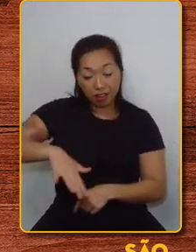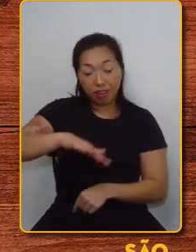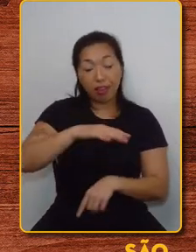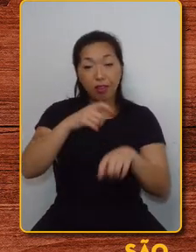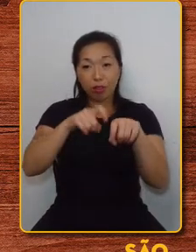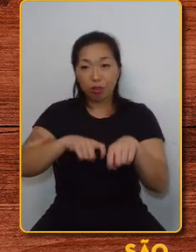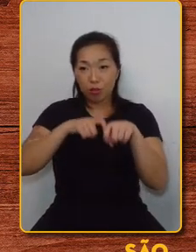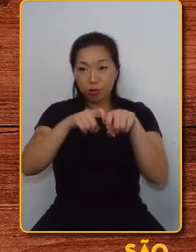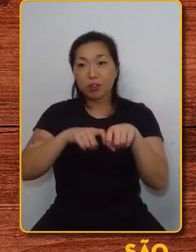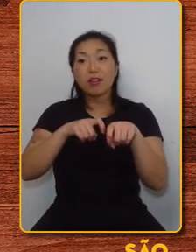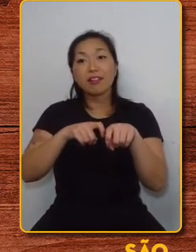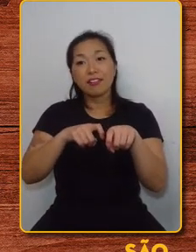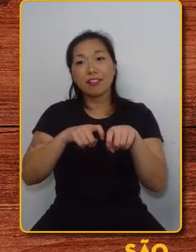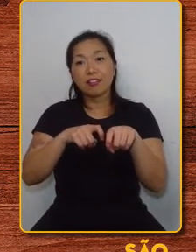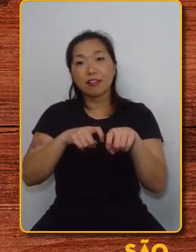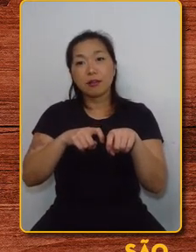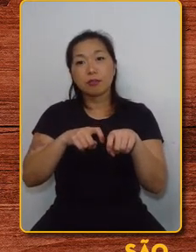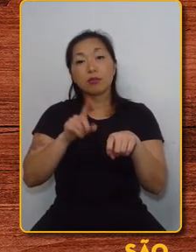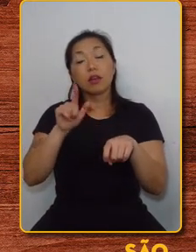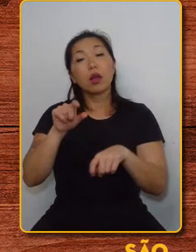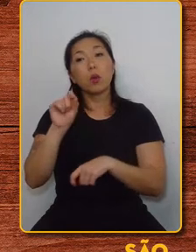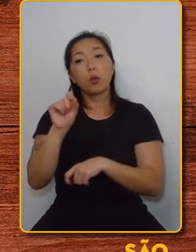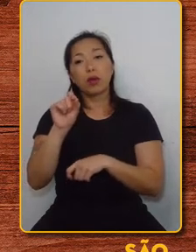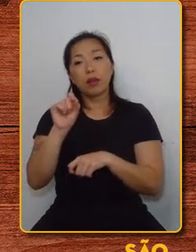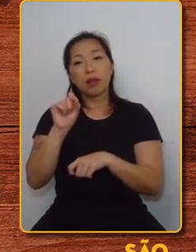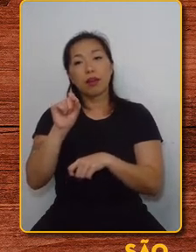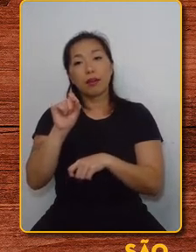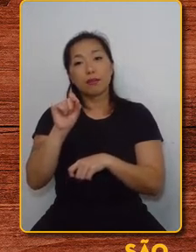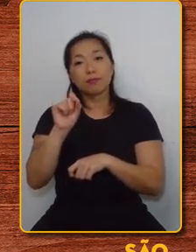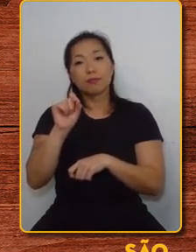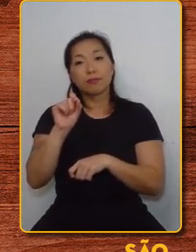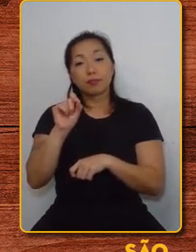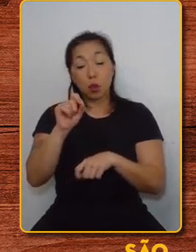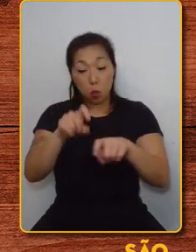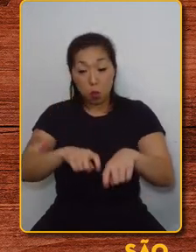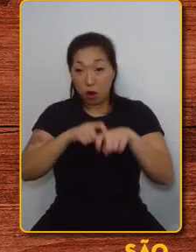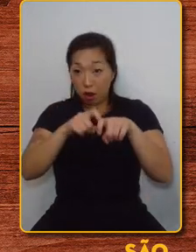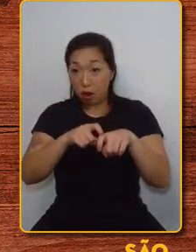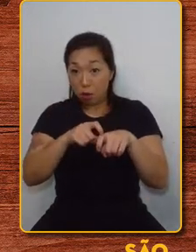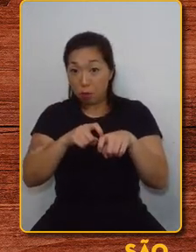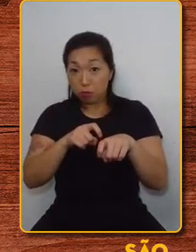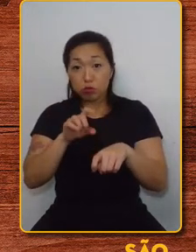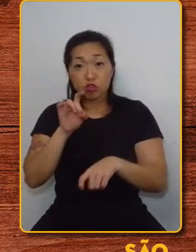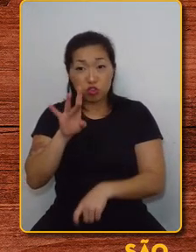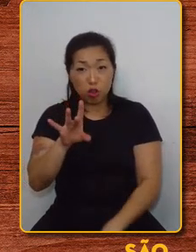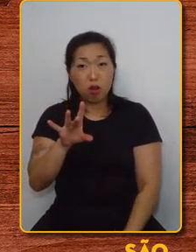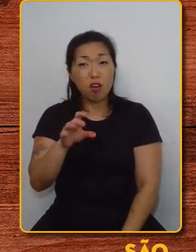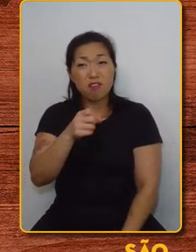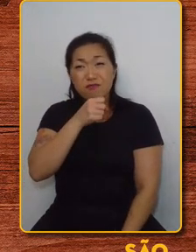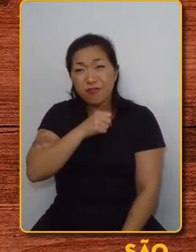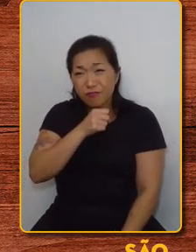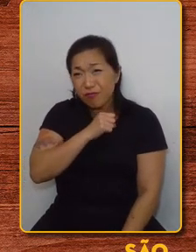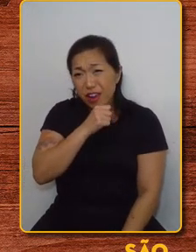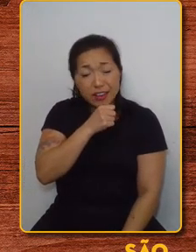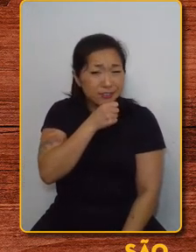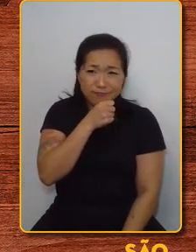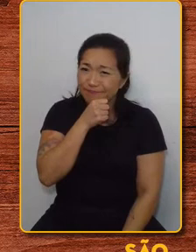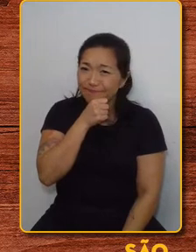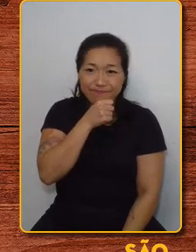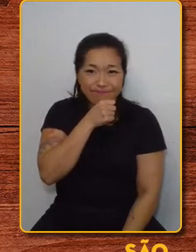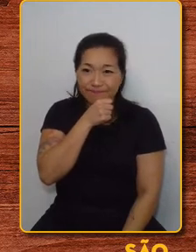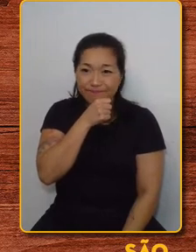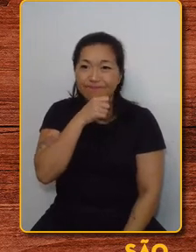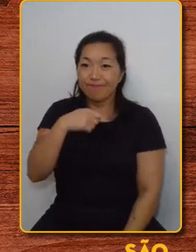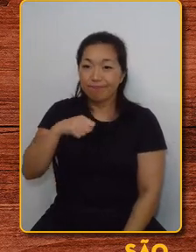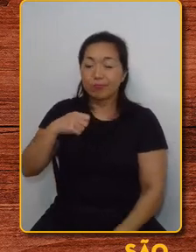é para garantir uma geração no campo. O campo não pode ser o lugar dos velhinhos, das velhinhas lindas que querem lá, com a